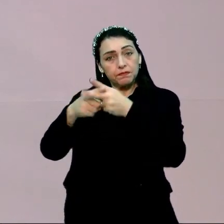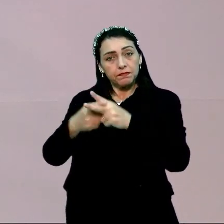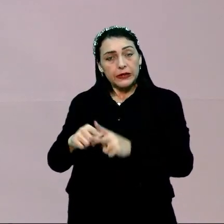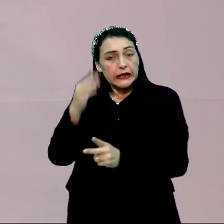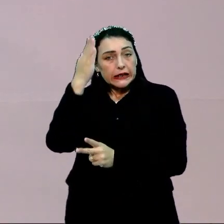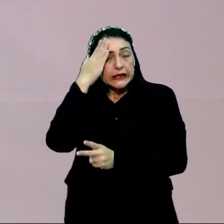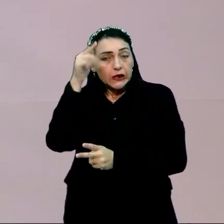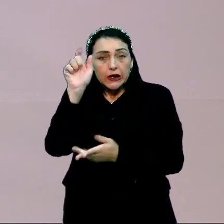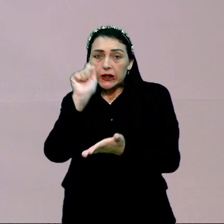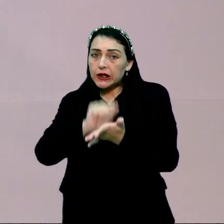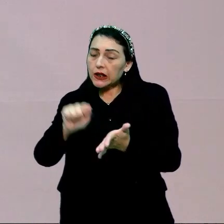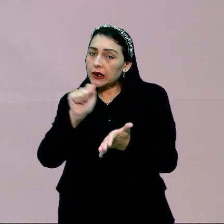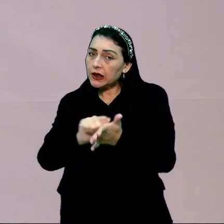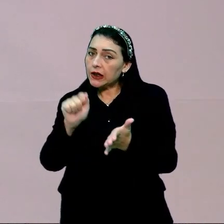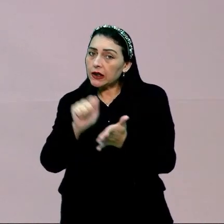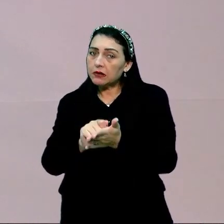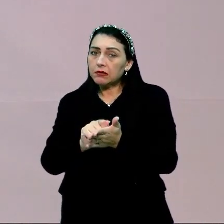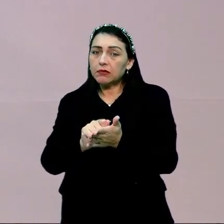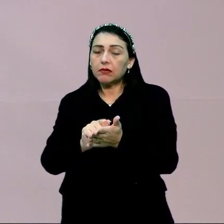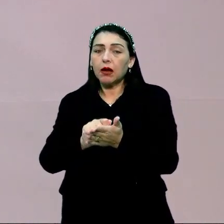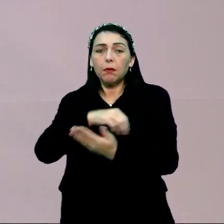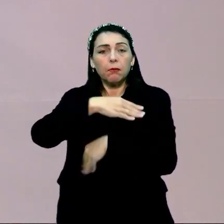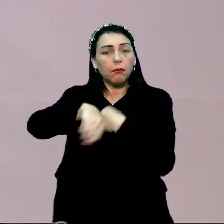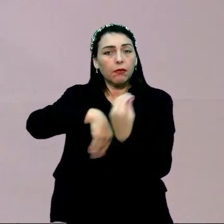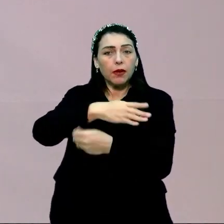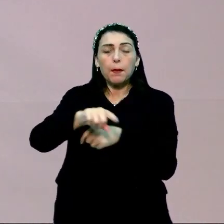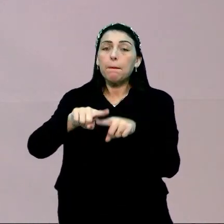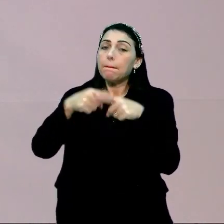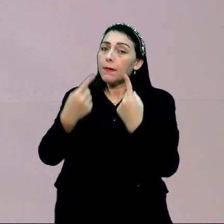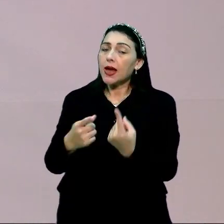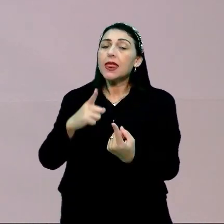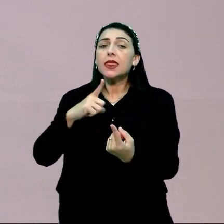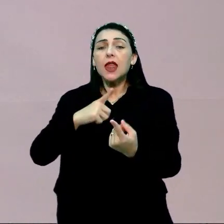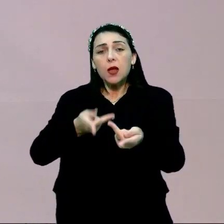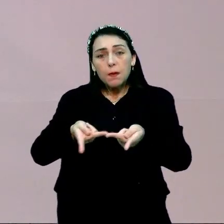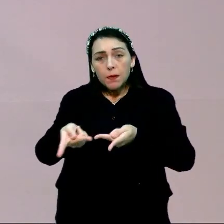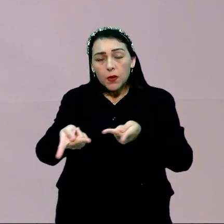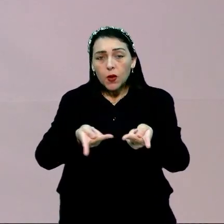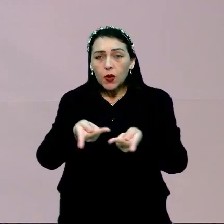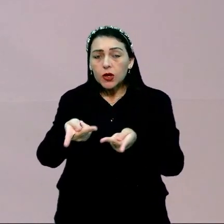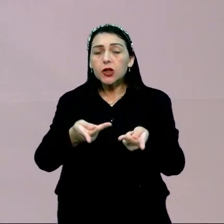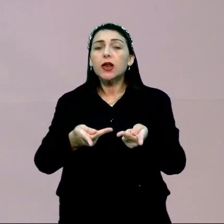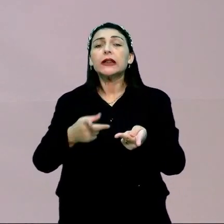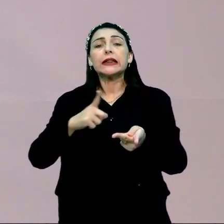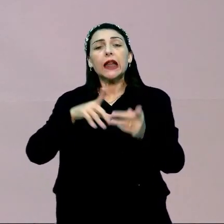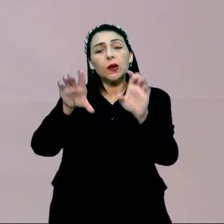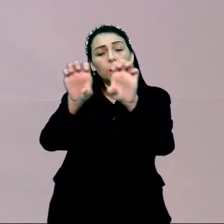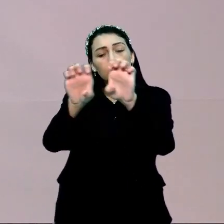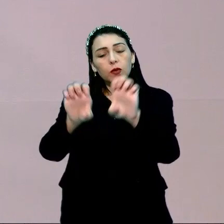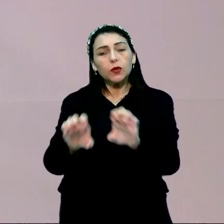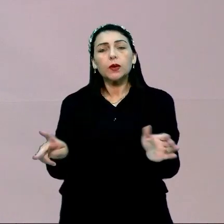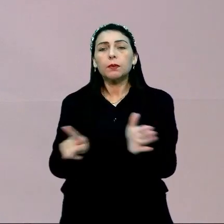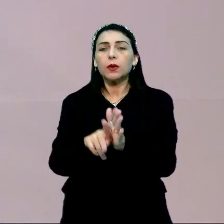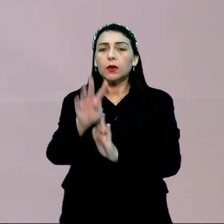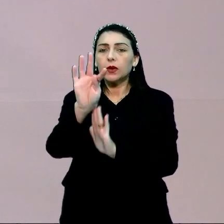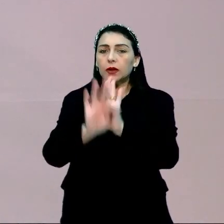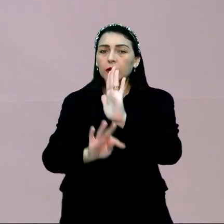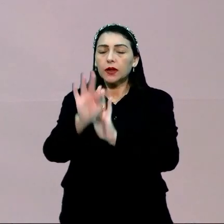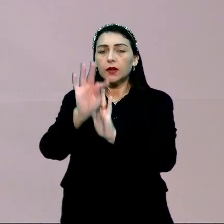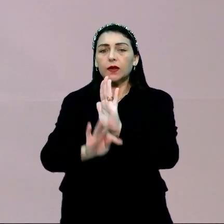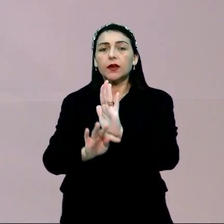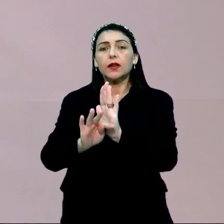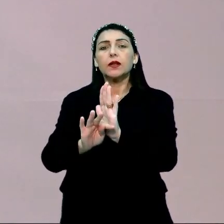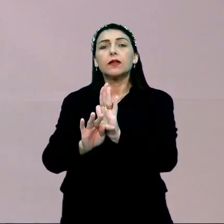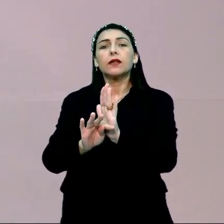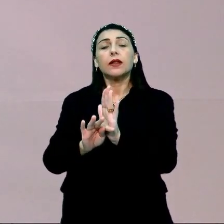você não está escrevendo de forma aleatória, e sim que você tem um projeto, que você tem um esqueleto do texto, você vai direcioná-lo